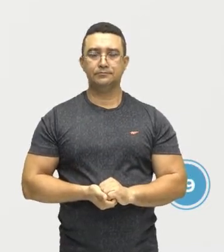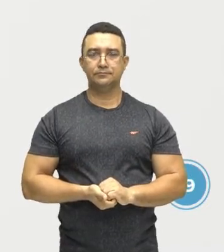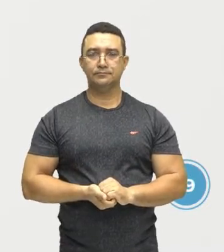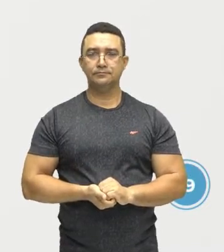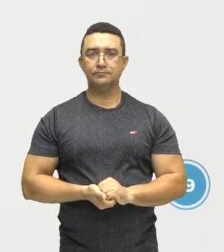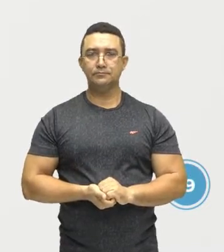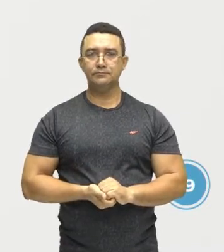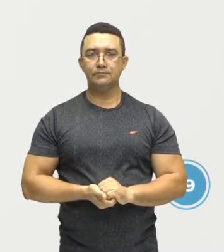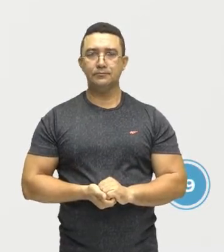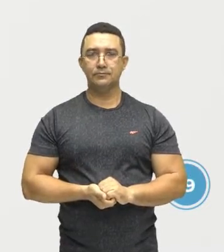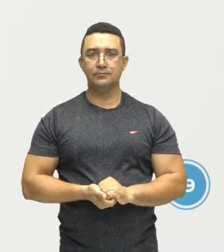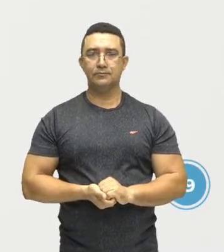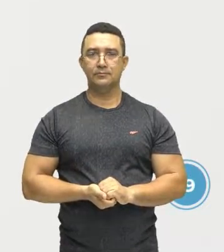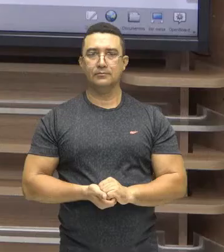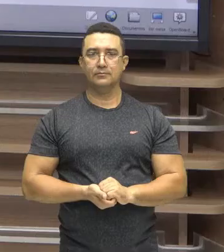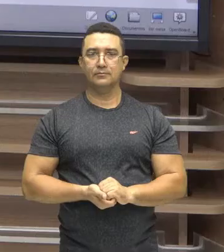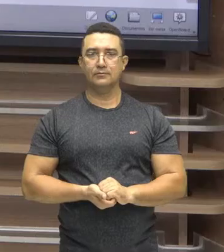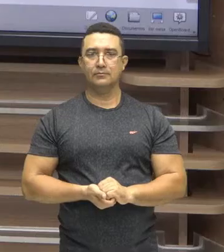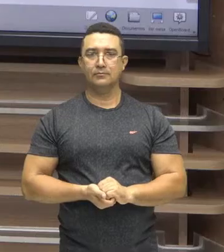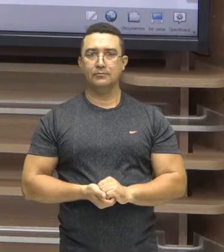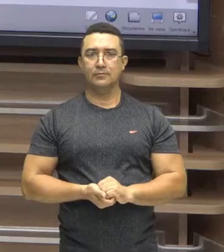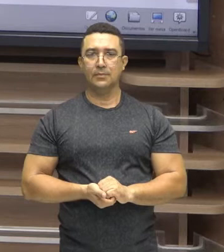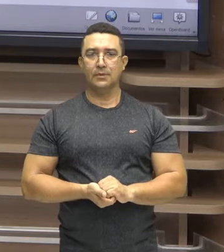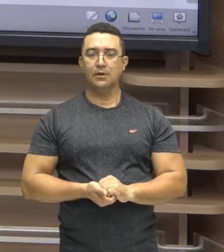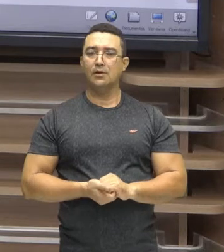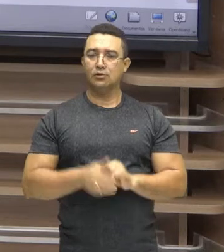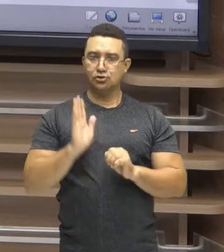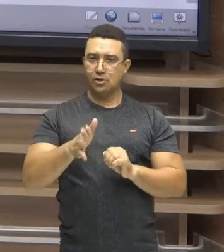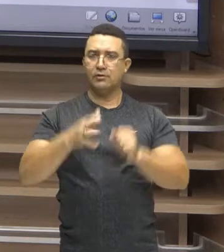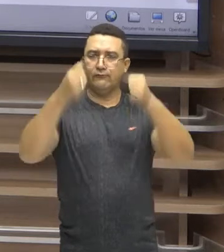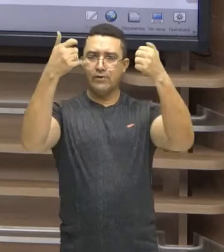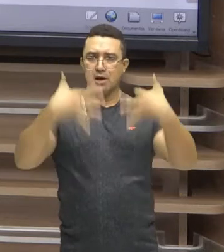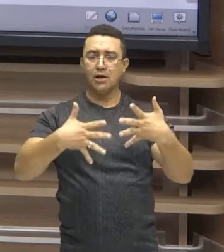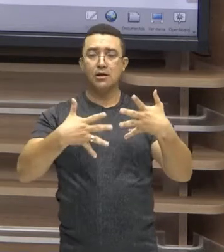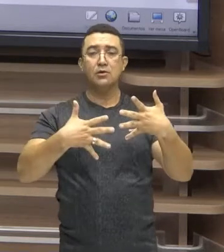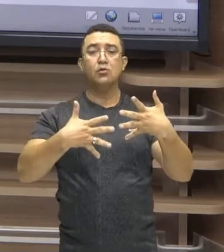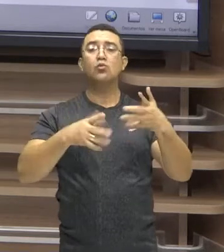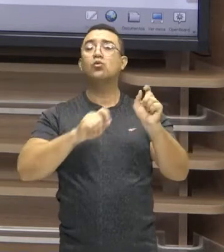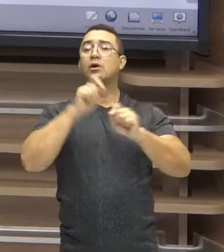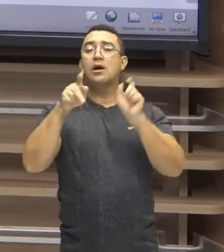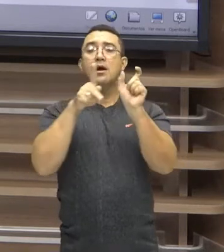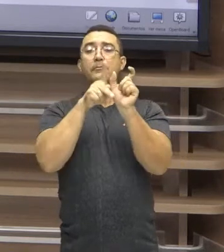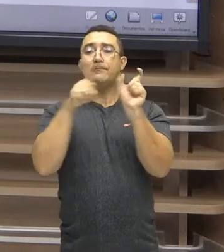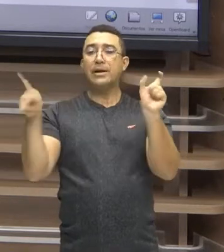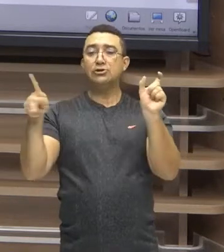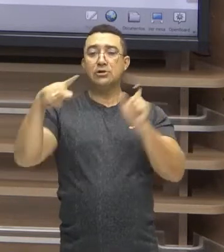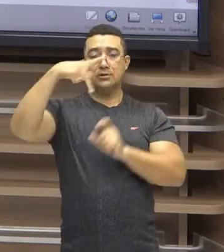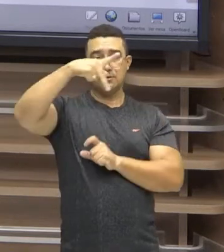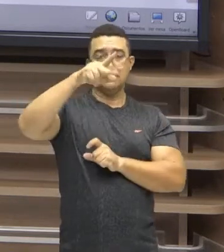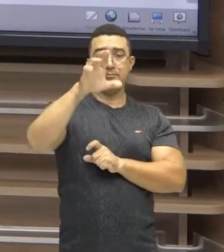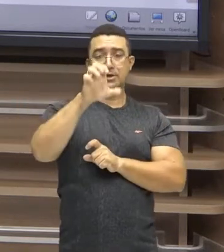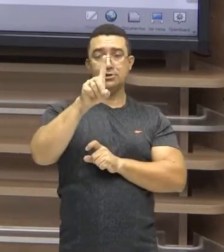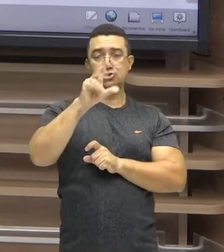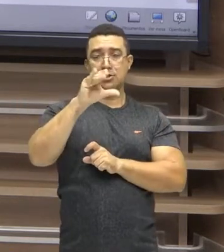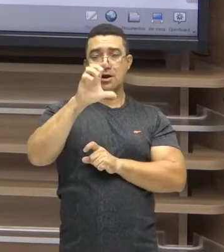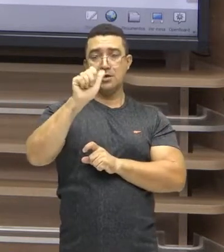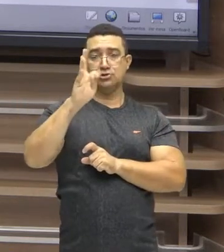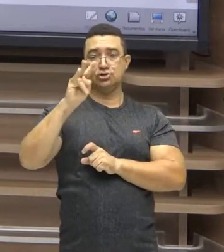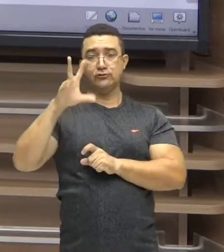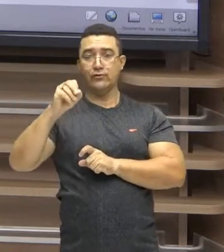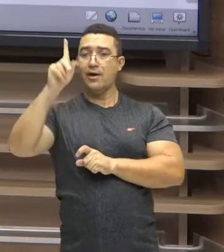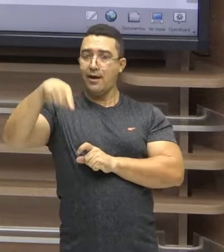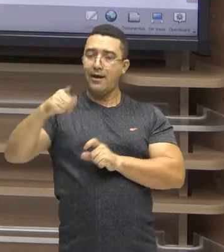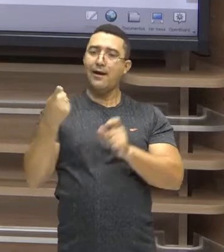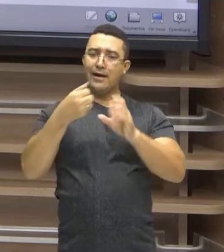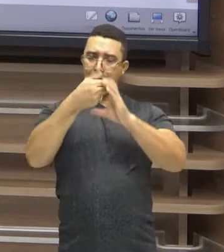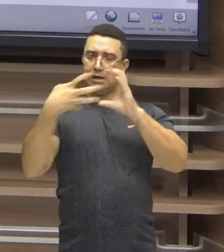Falei aqui a respeito, no primeiro momento falei ali a respeito do predicativo. Predicativo, que é característica. A característica